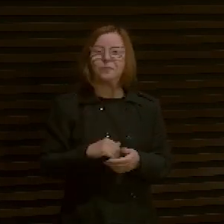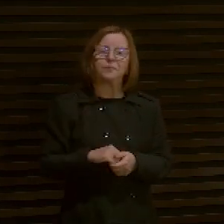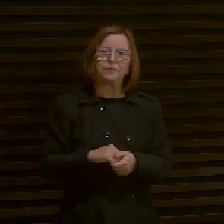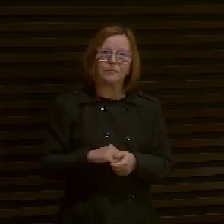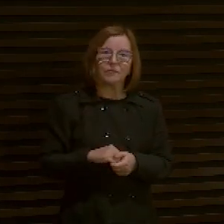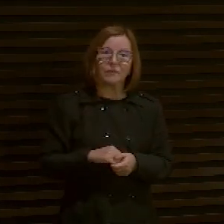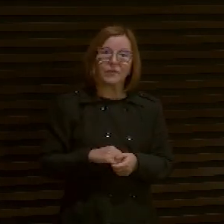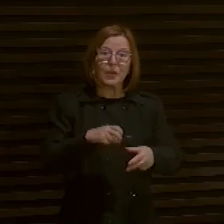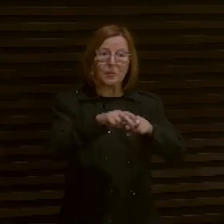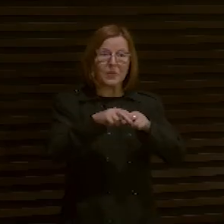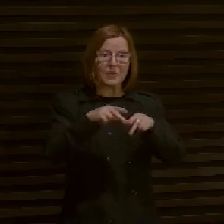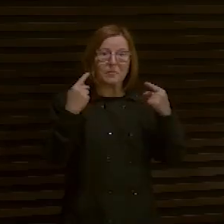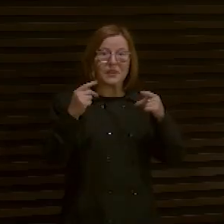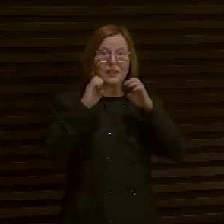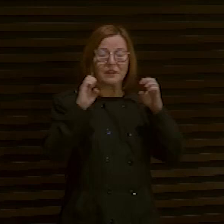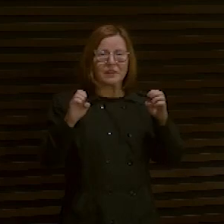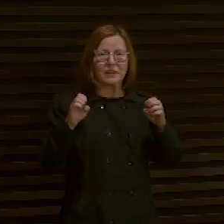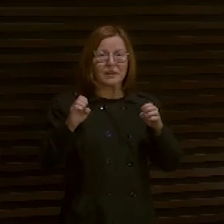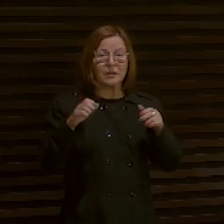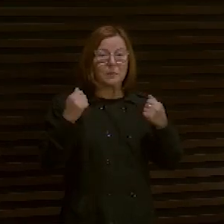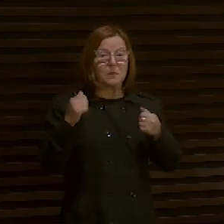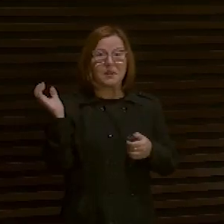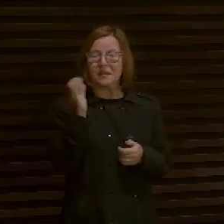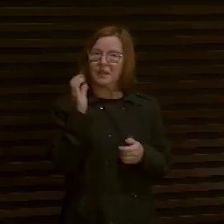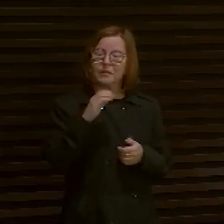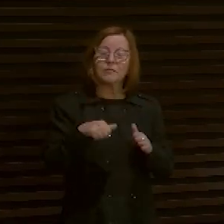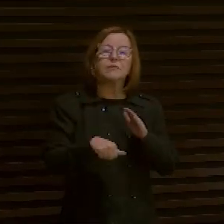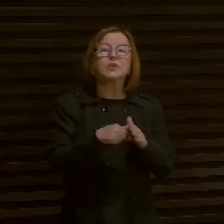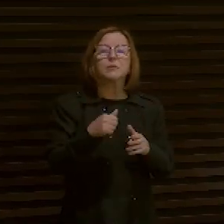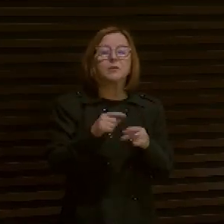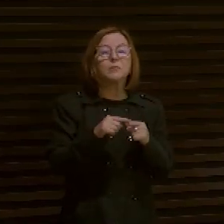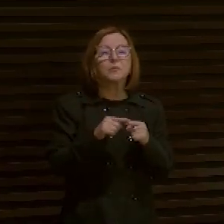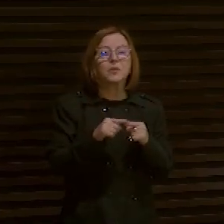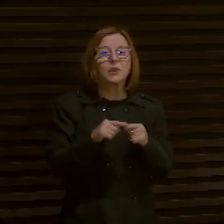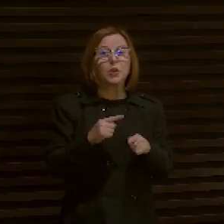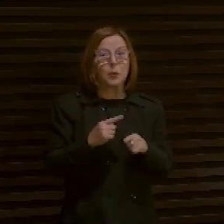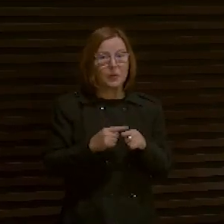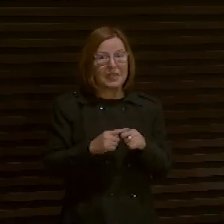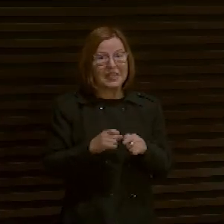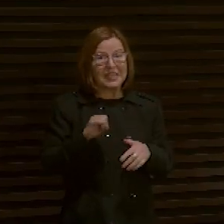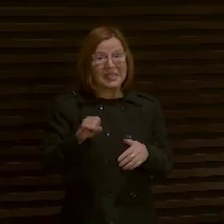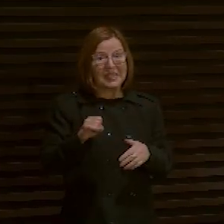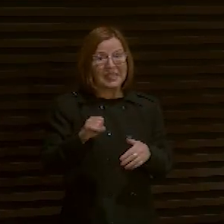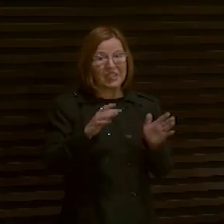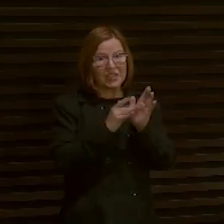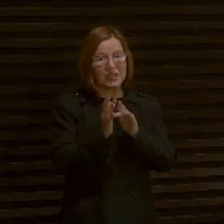que a pregação do evangelho é tão urgente. Primeiro, porque se Jesus não voltar antes, as pessoas vão